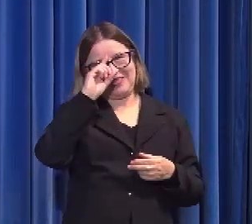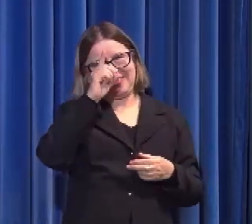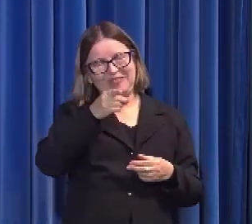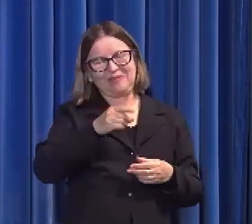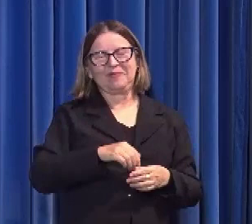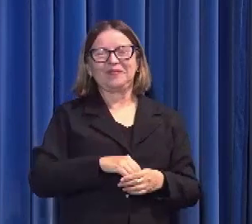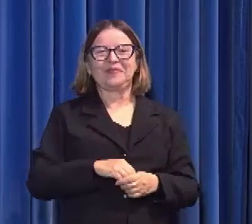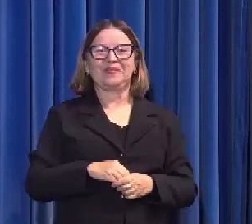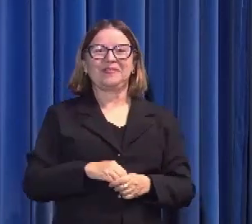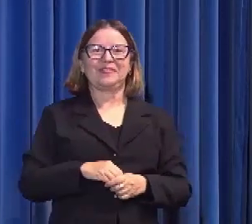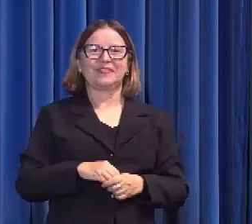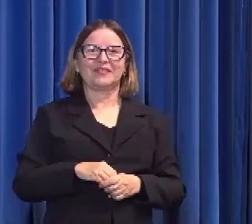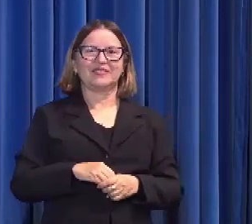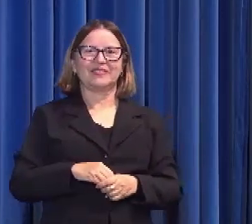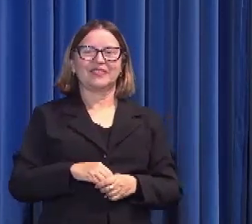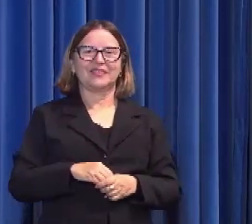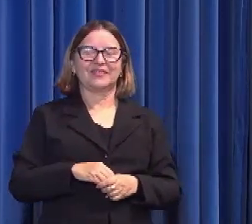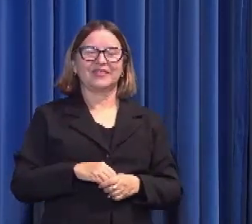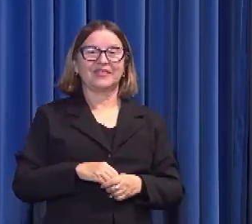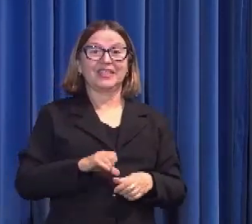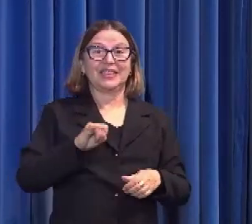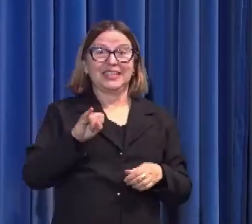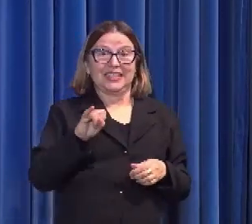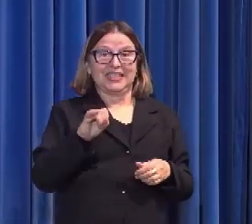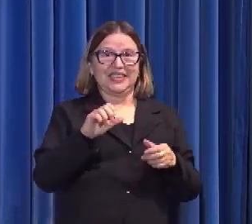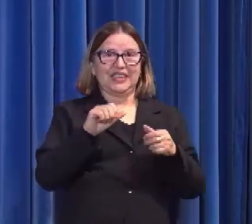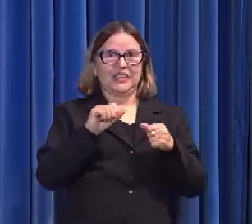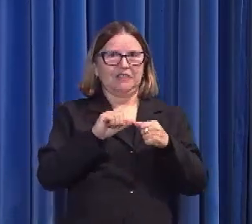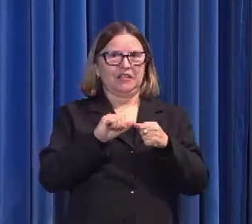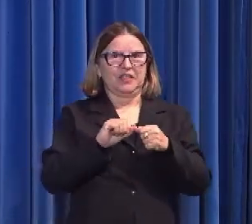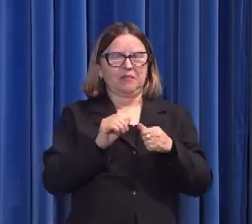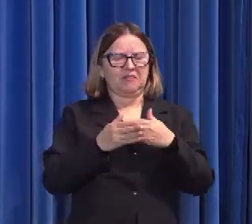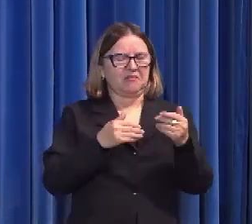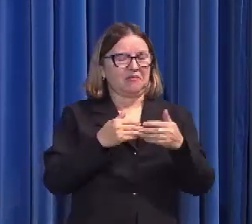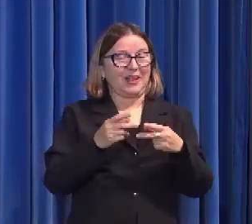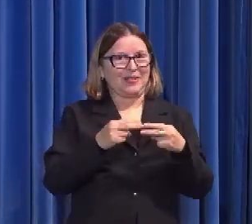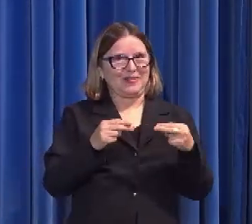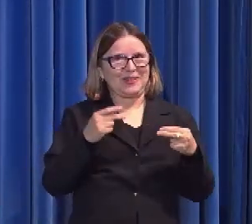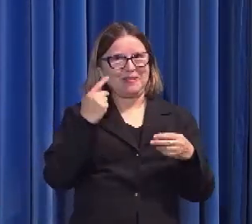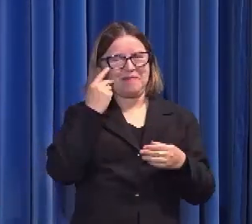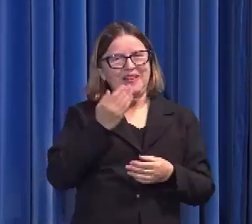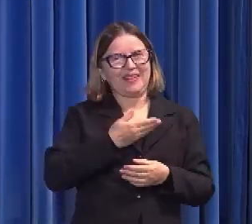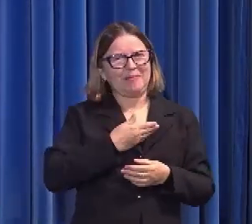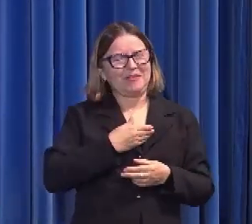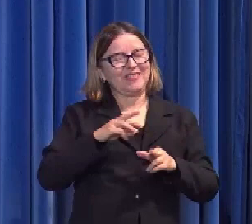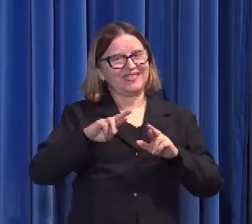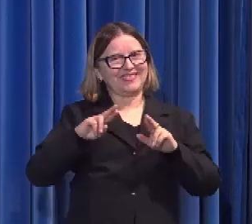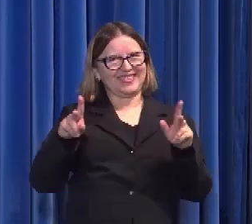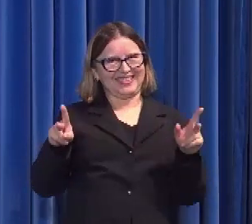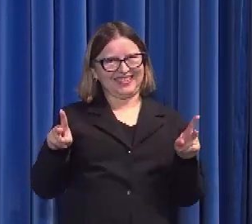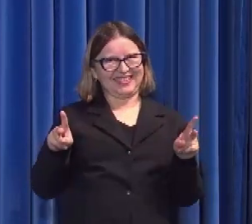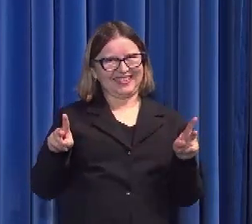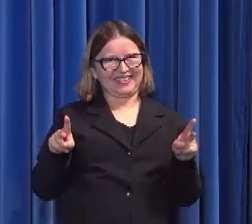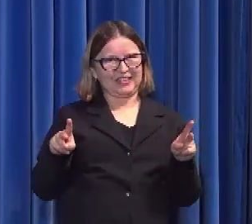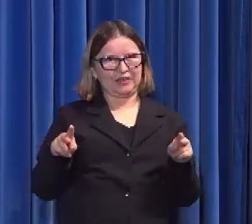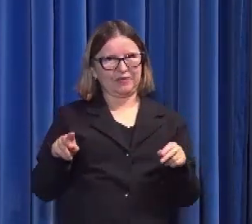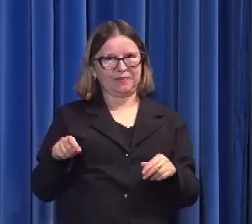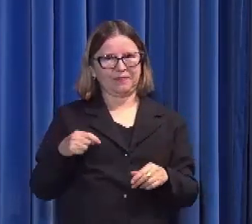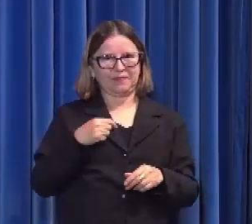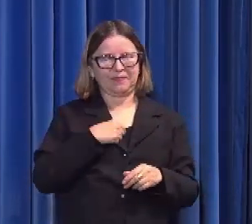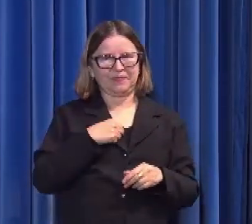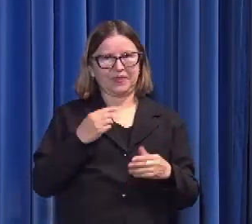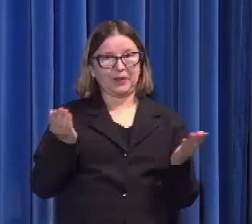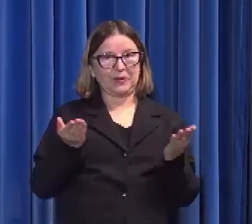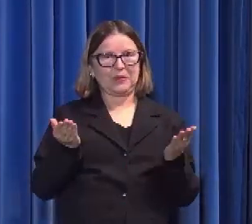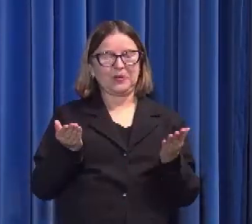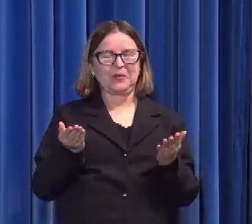e quando a gente faz para um amigo e é coisa diferente e eu hoje